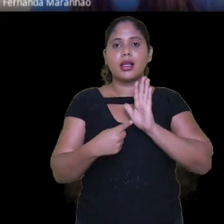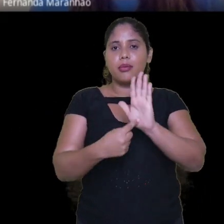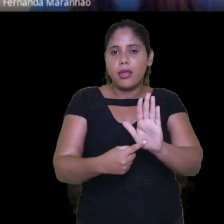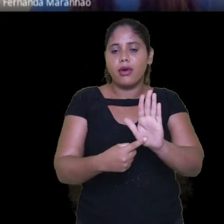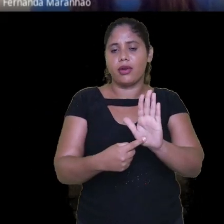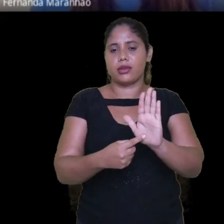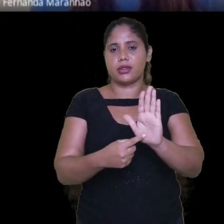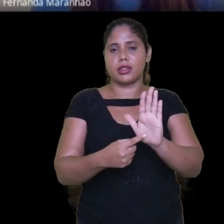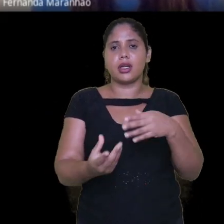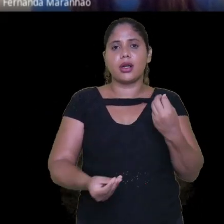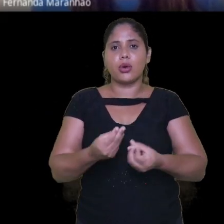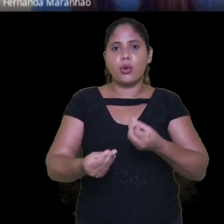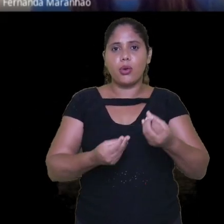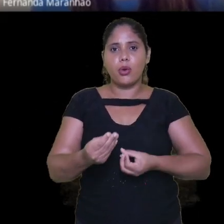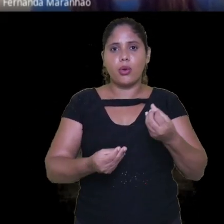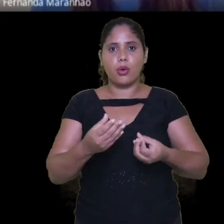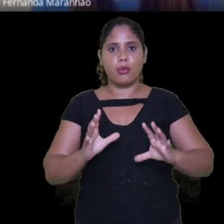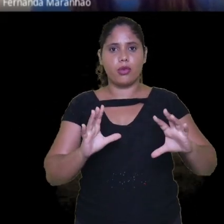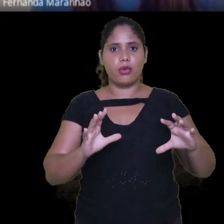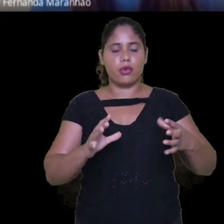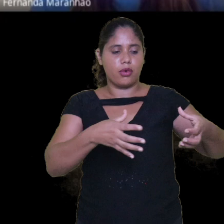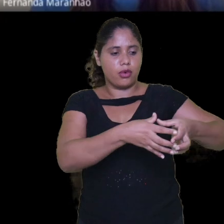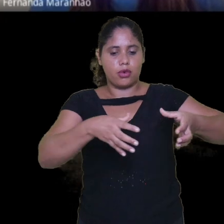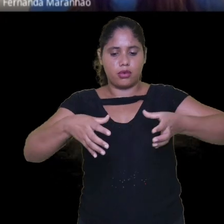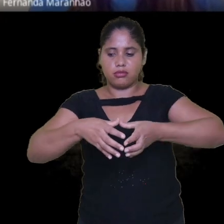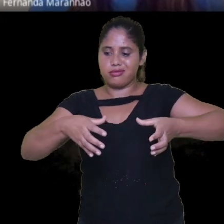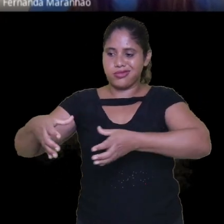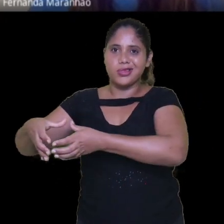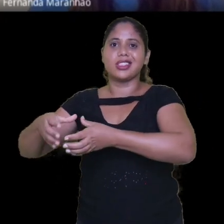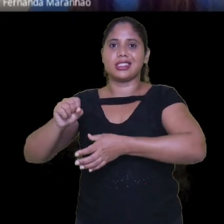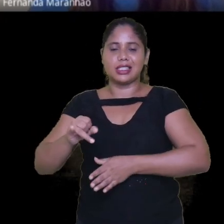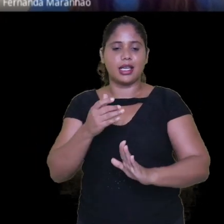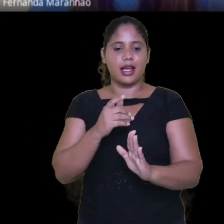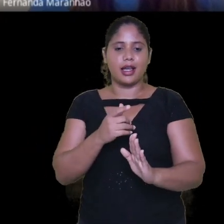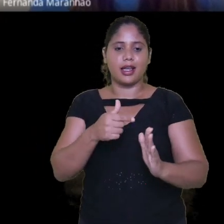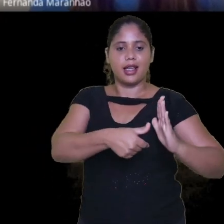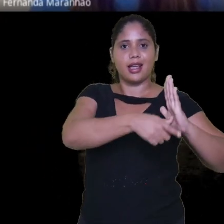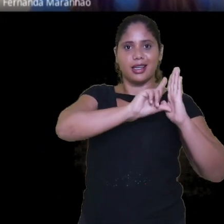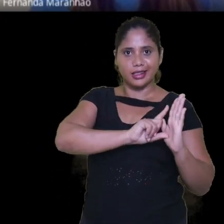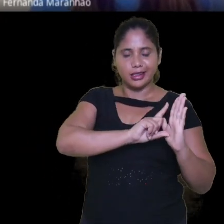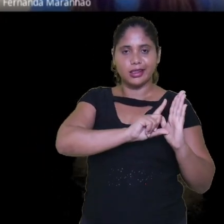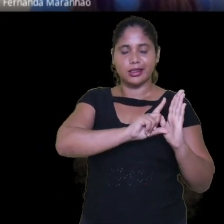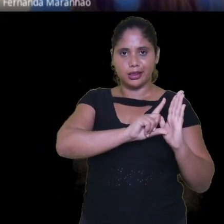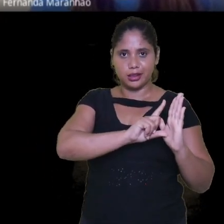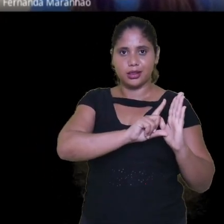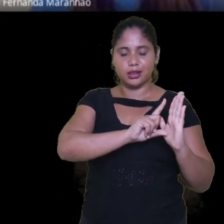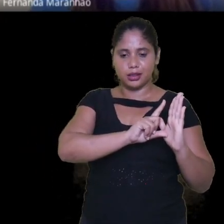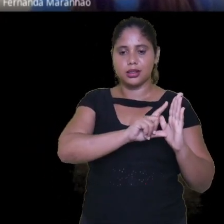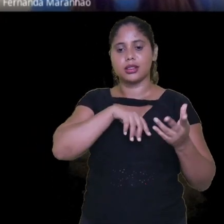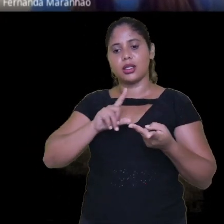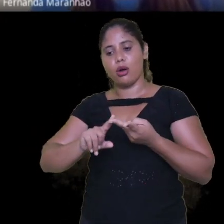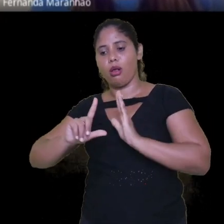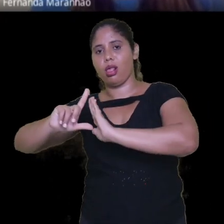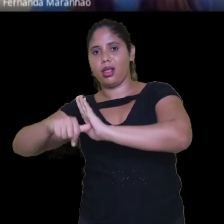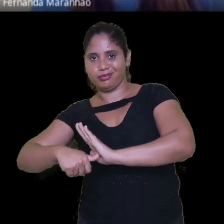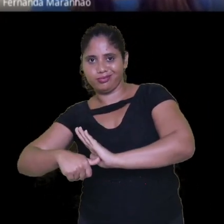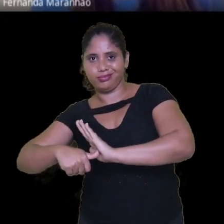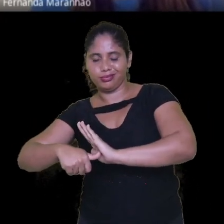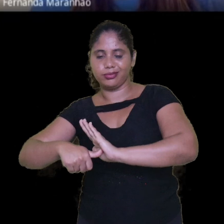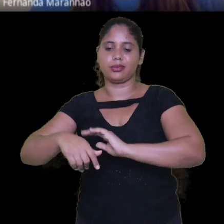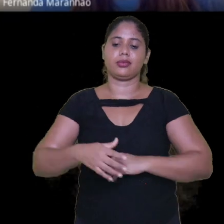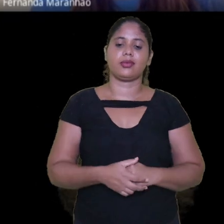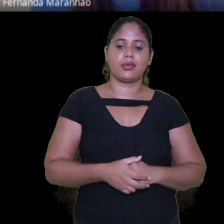menor de 32 semanas que é considerado restrito. Existem critérios maiores, que são uma circunferência abdominal abaixo do percentil